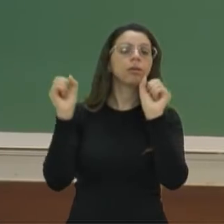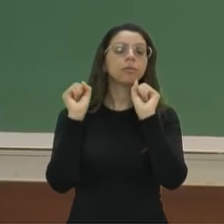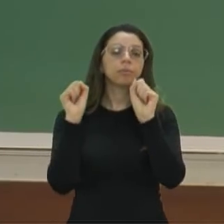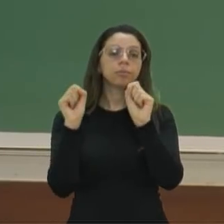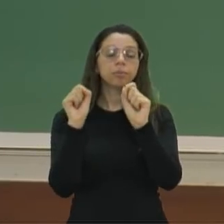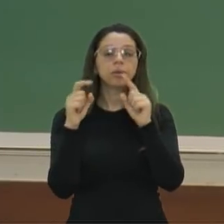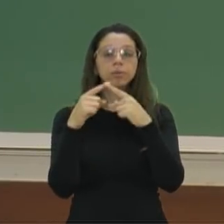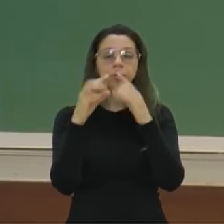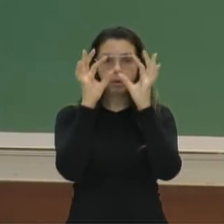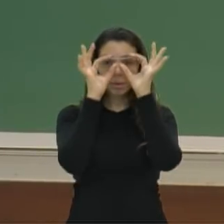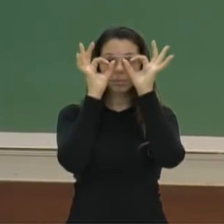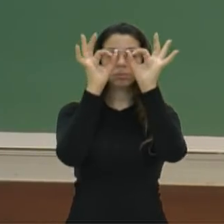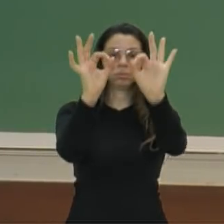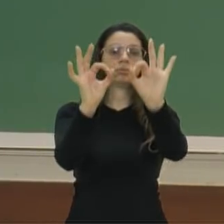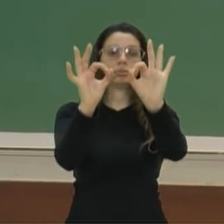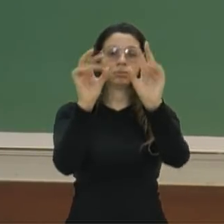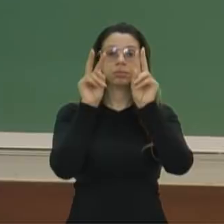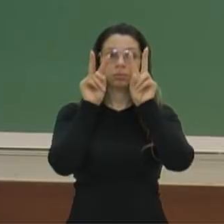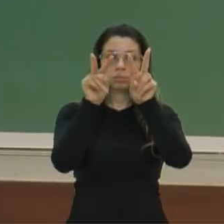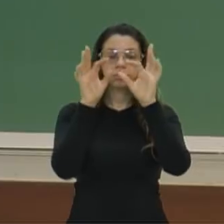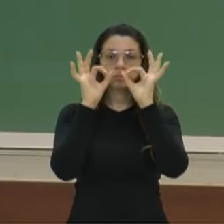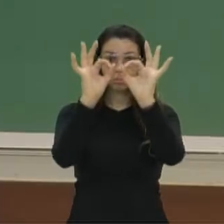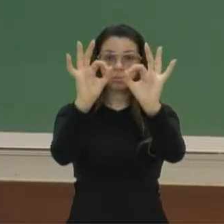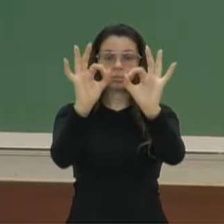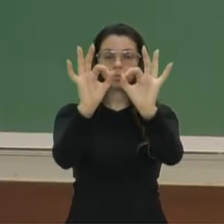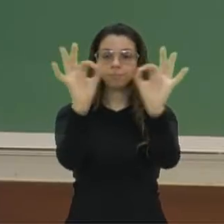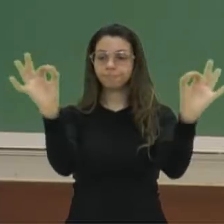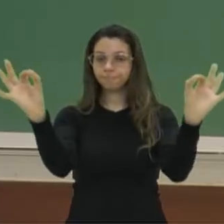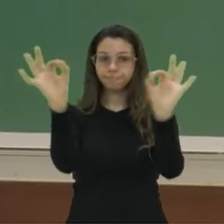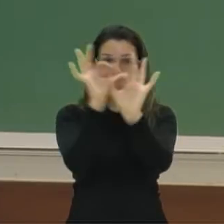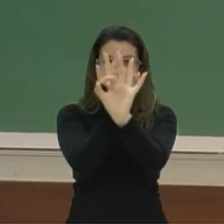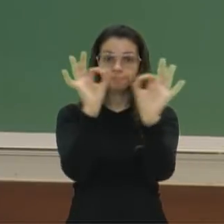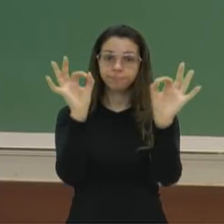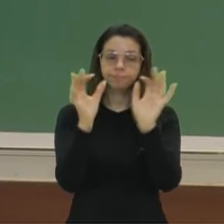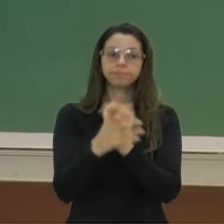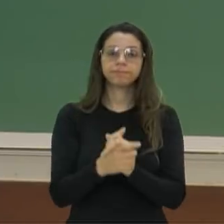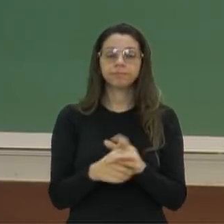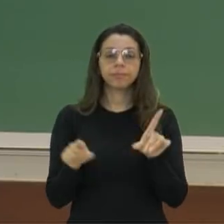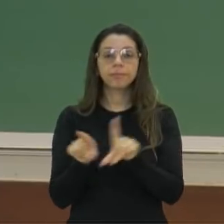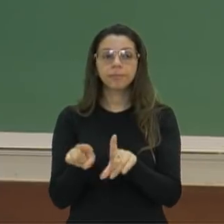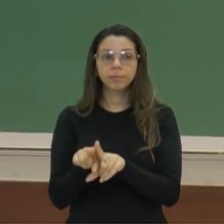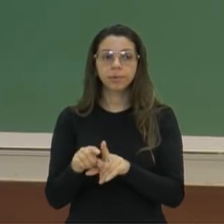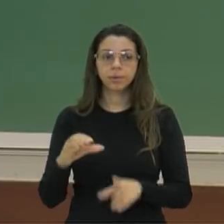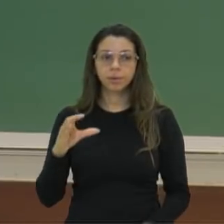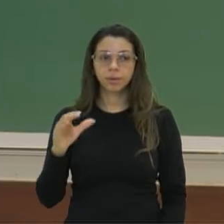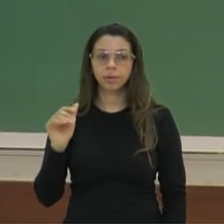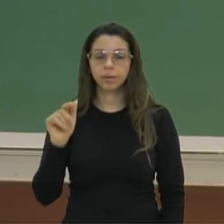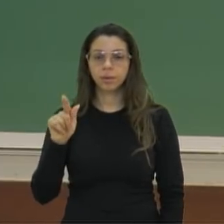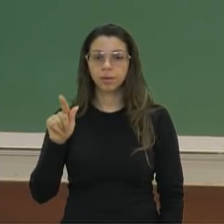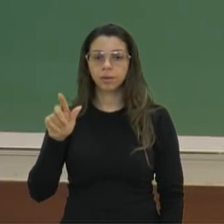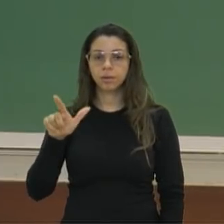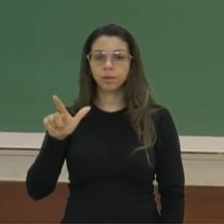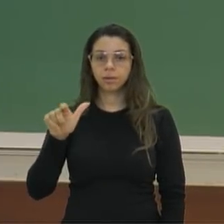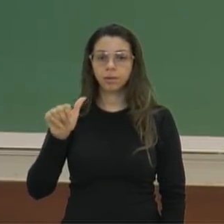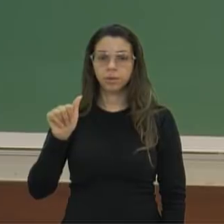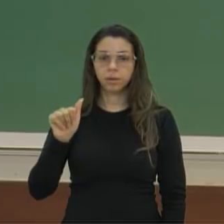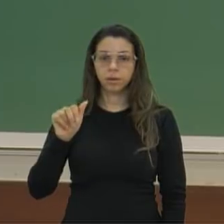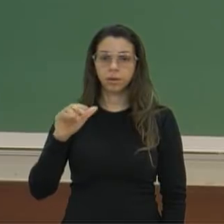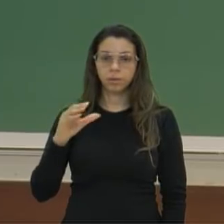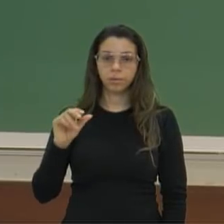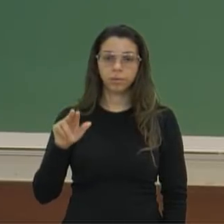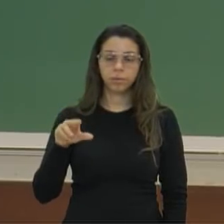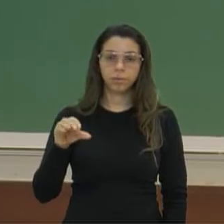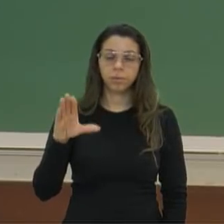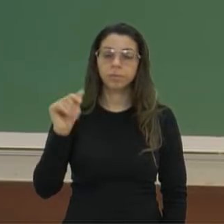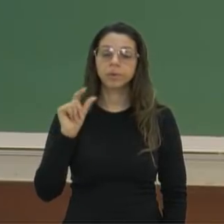está no eixo correto. Nós temos o glaucoma que está associado à pressão, né,